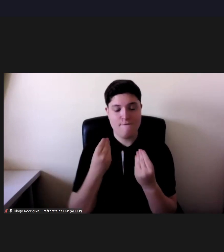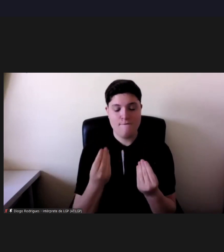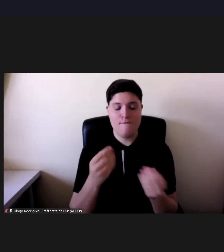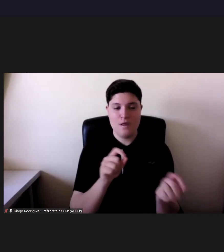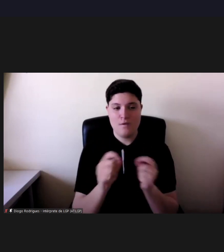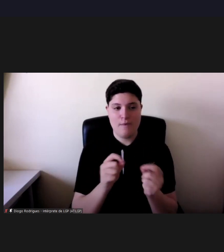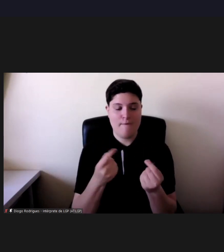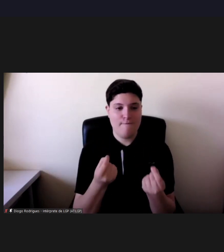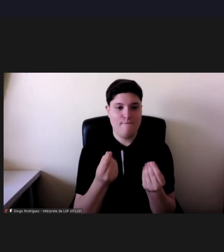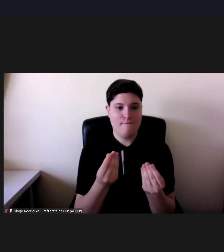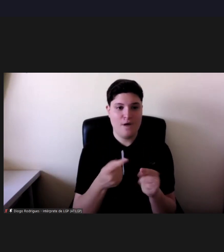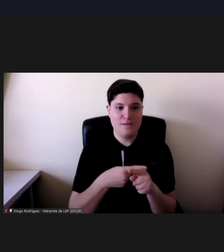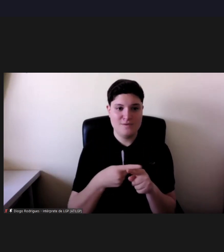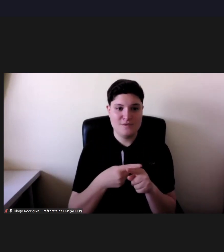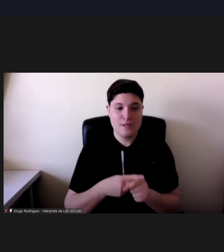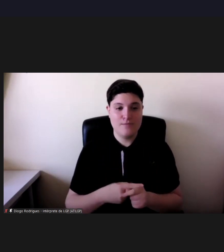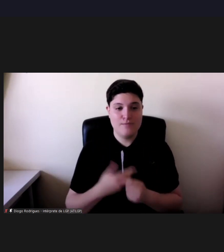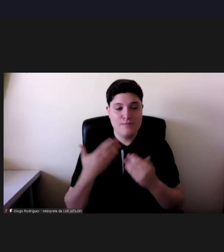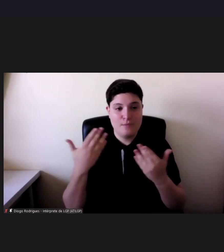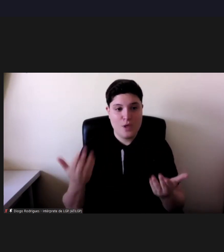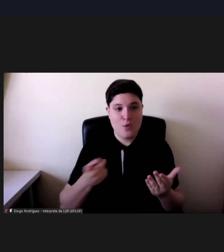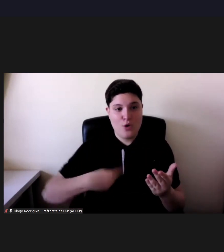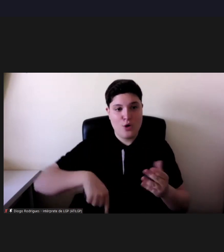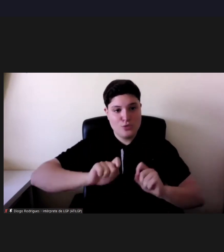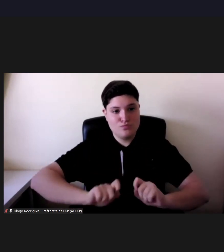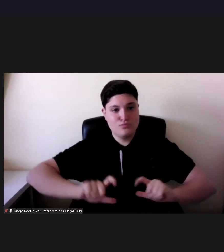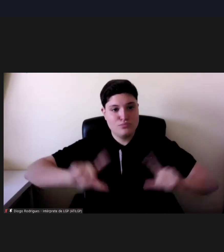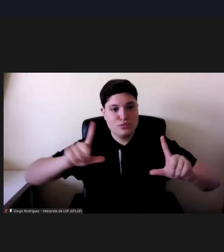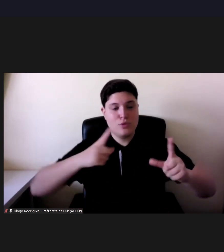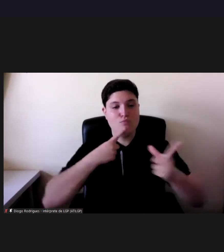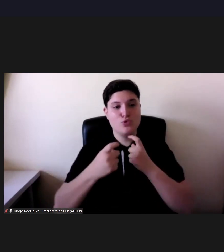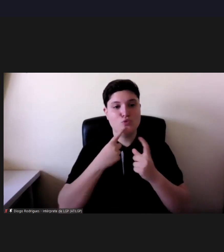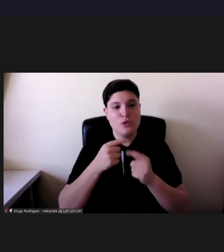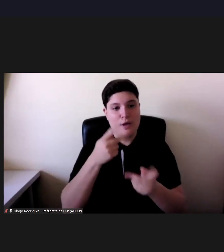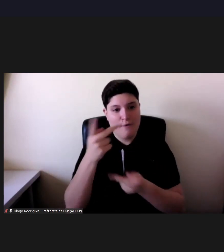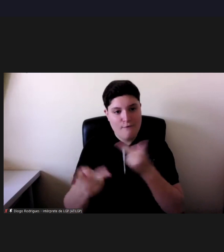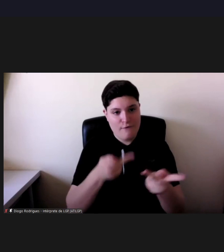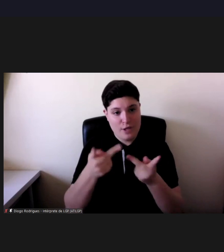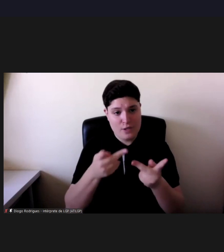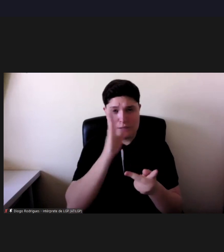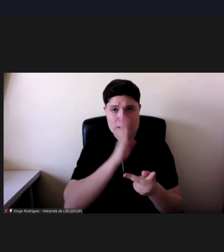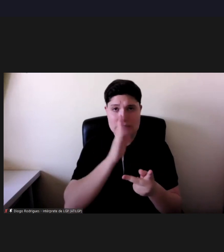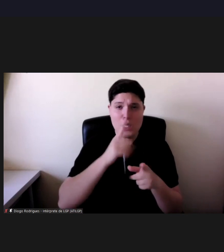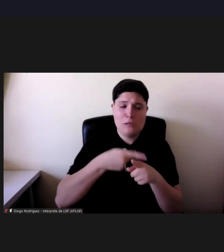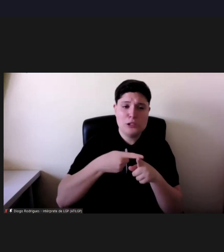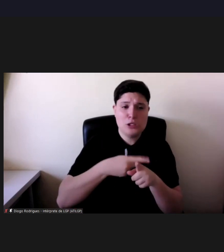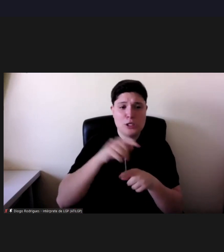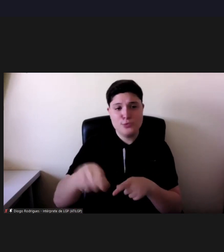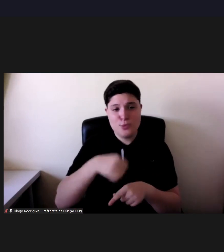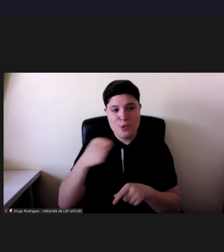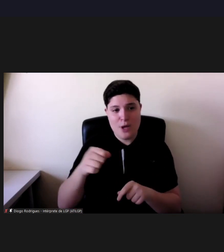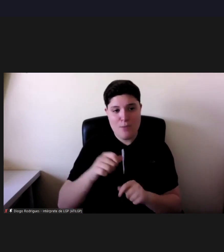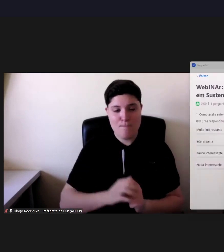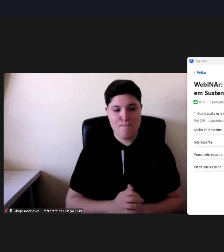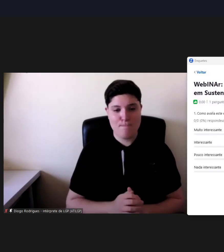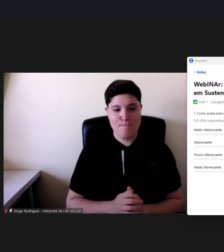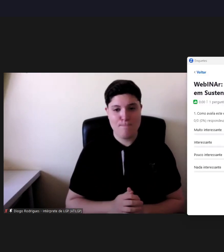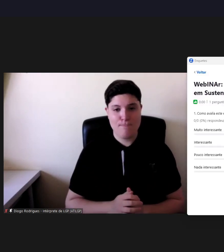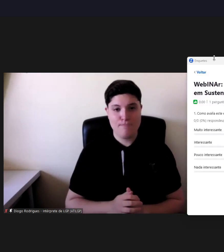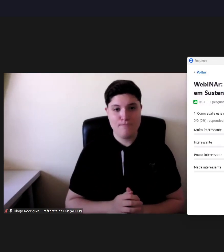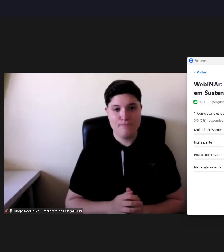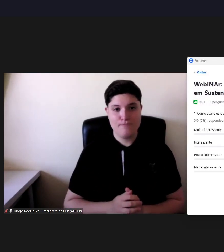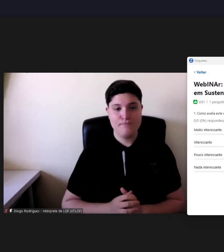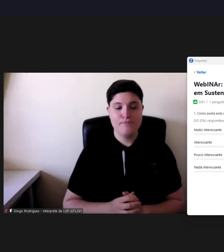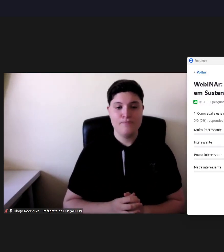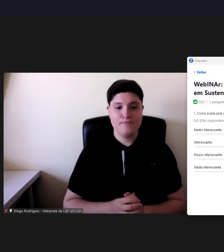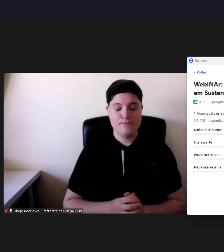e também medidas de eficiência hídrica. Com estas medidas vamos passar de uma classe C daquela área do campus para uma